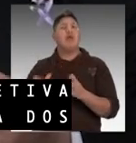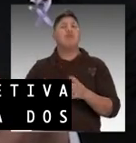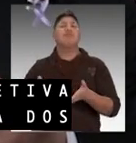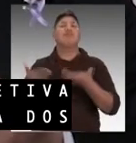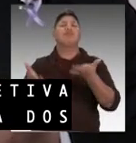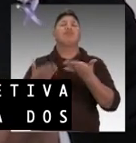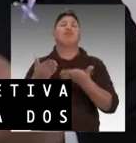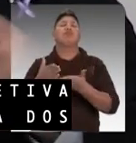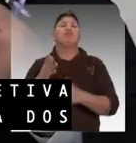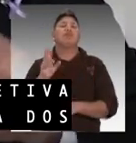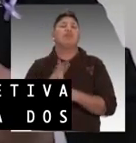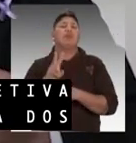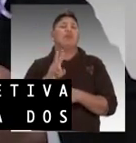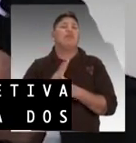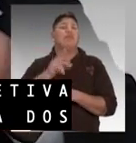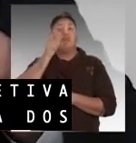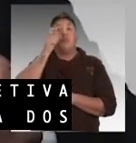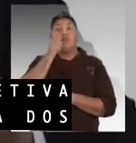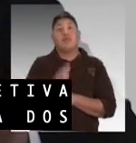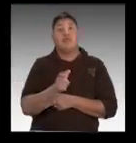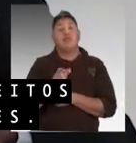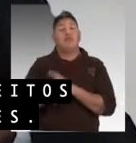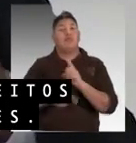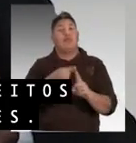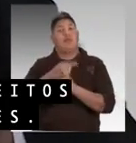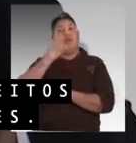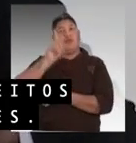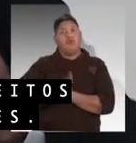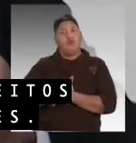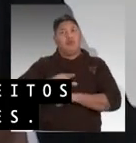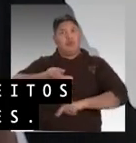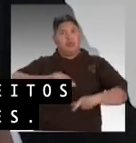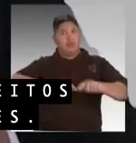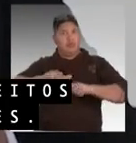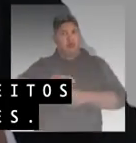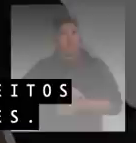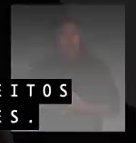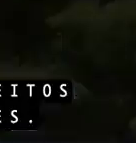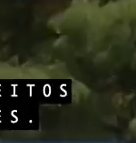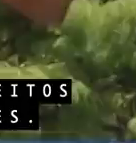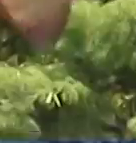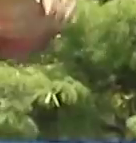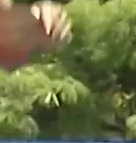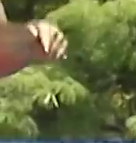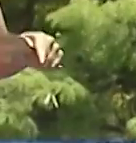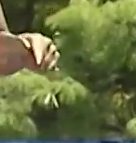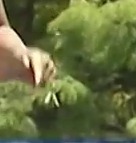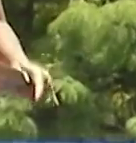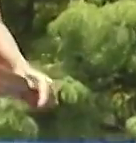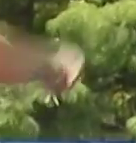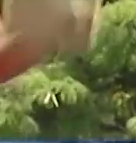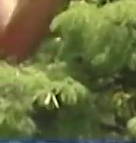para promover a defesa dos interesses e dos direitos desses trabalhadores.